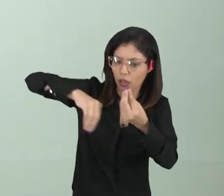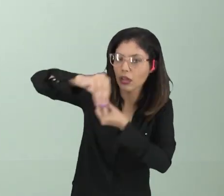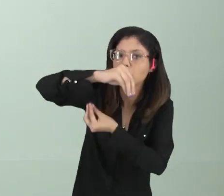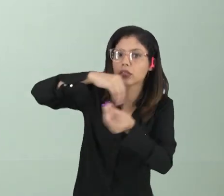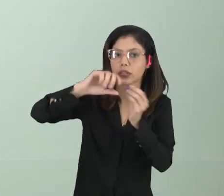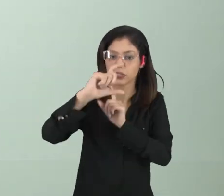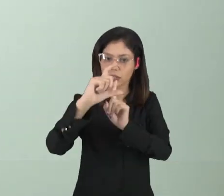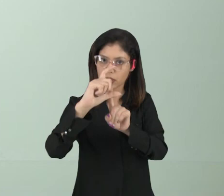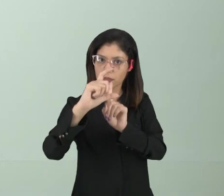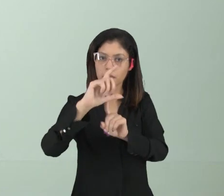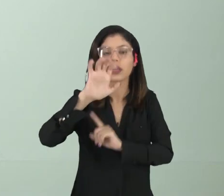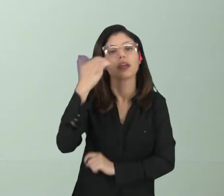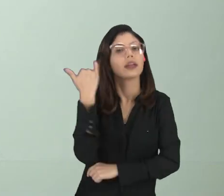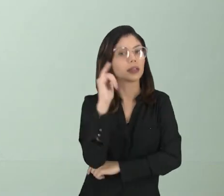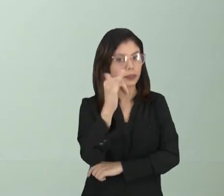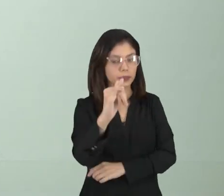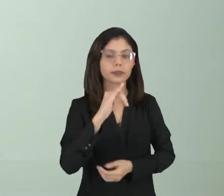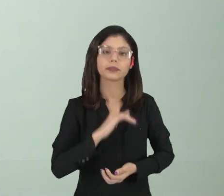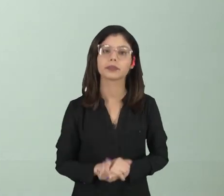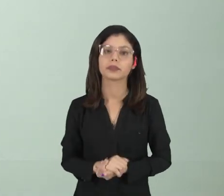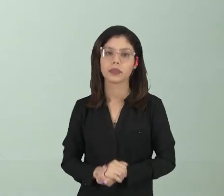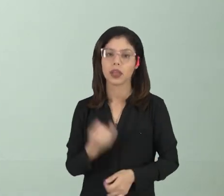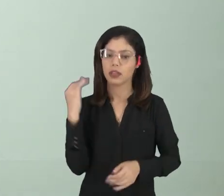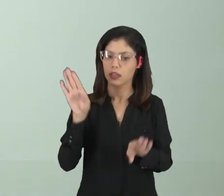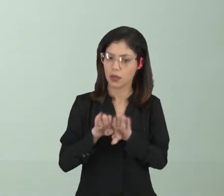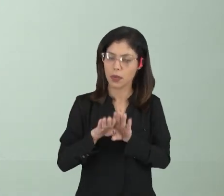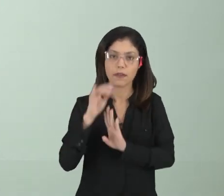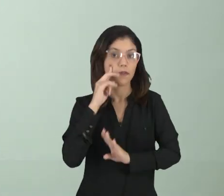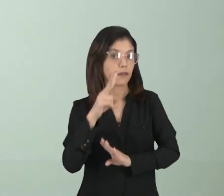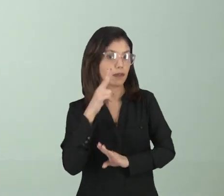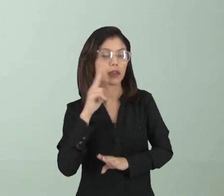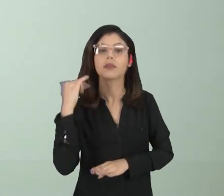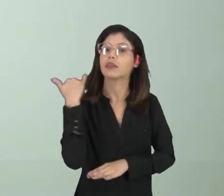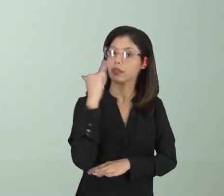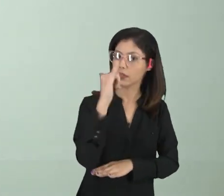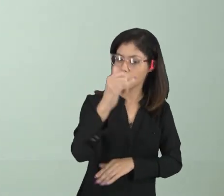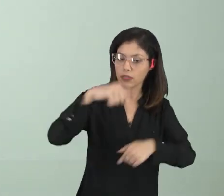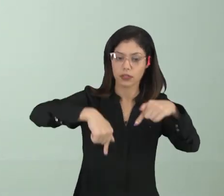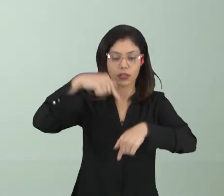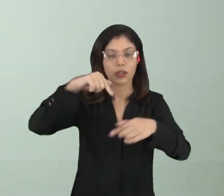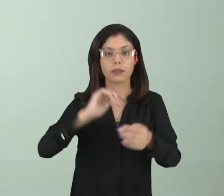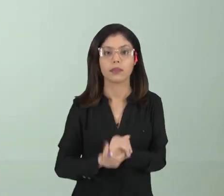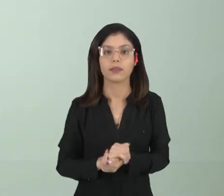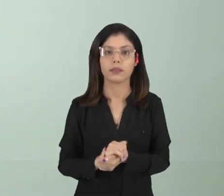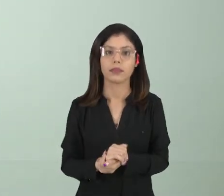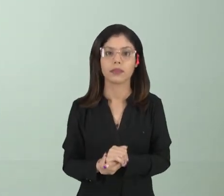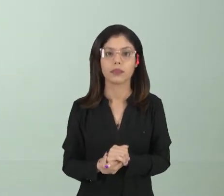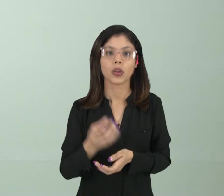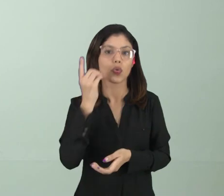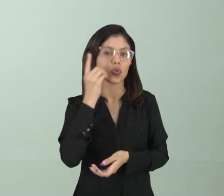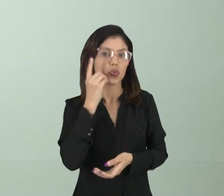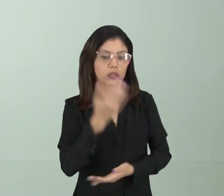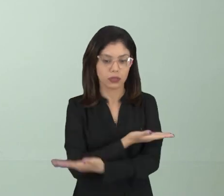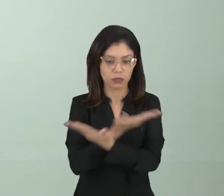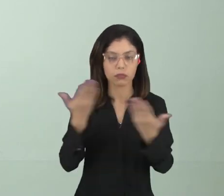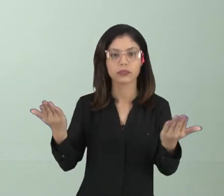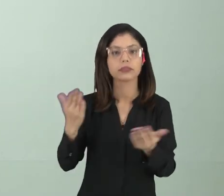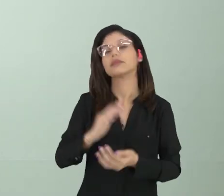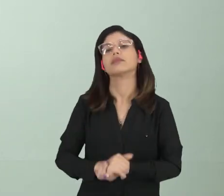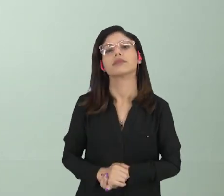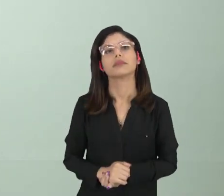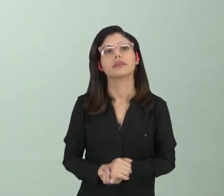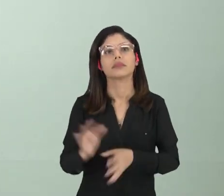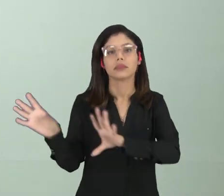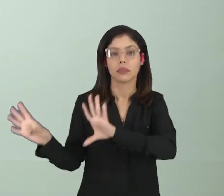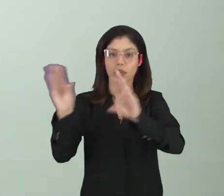das pilhas e a eletrólise. A gente viu a importância da eletroquímica e a aplicação dela no nosso cotidiano. E a